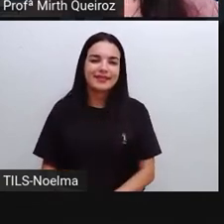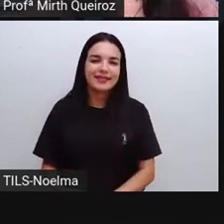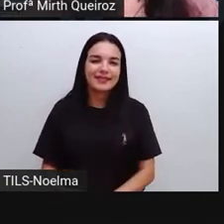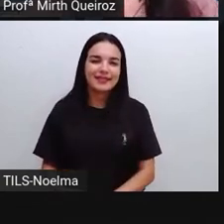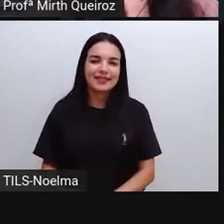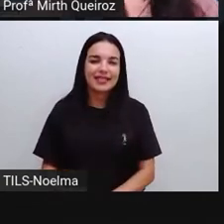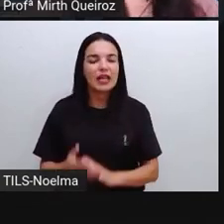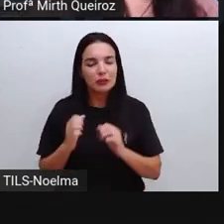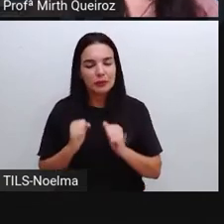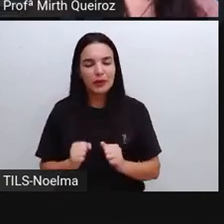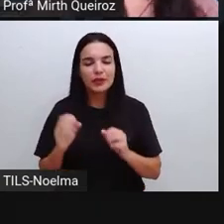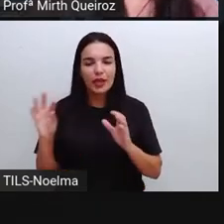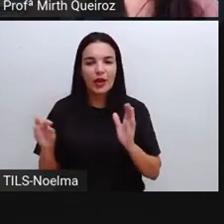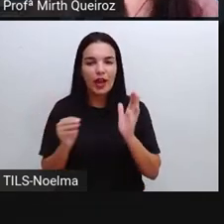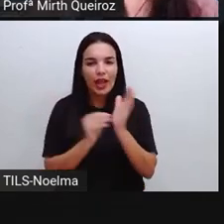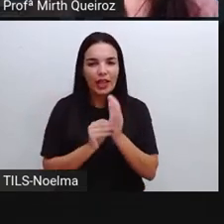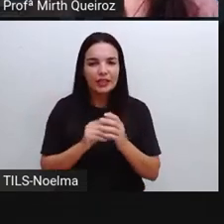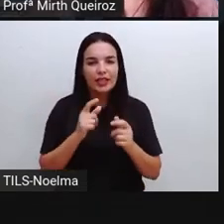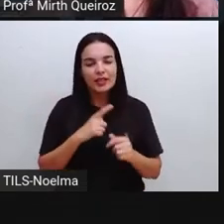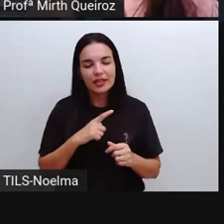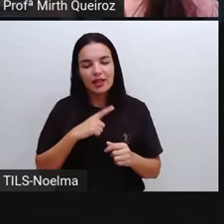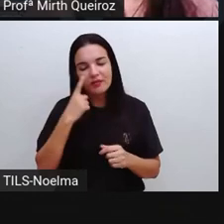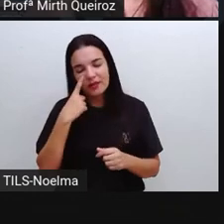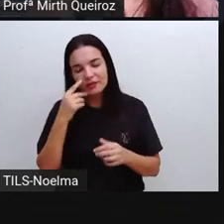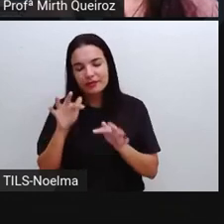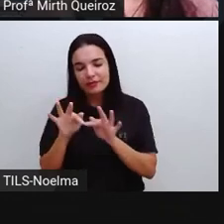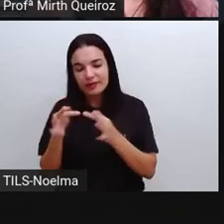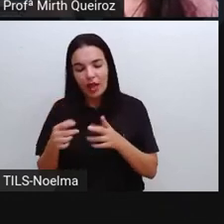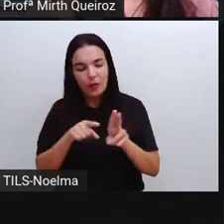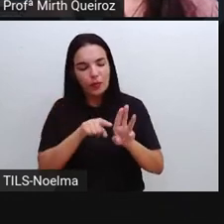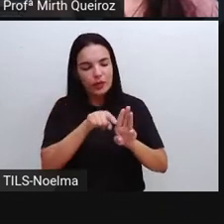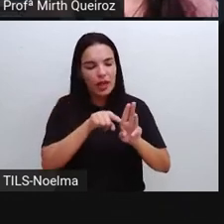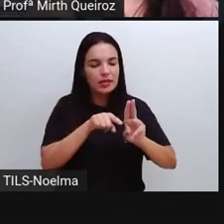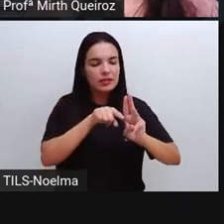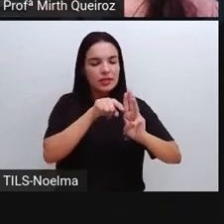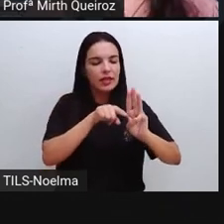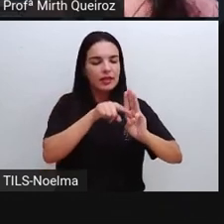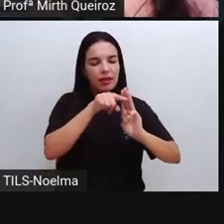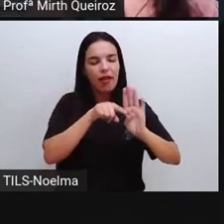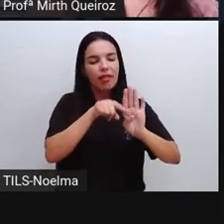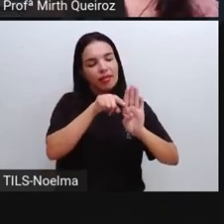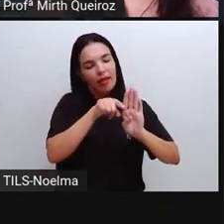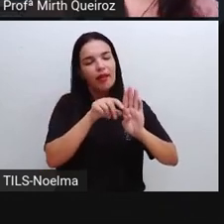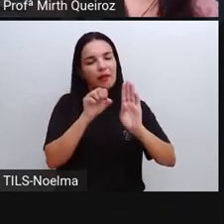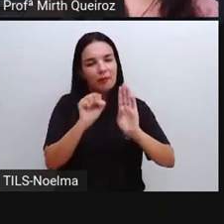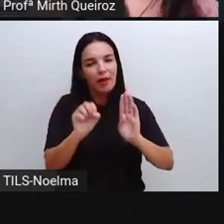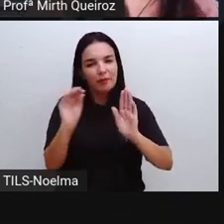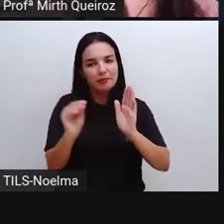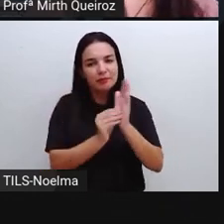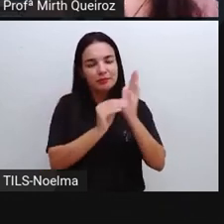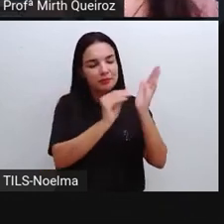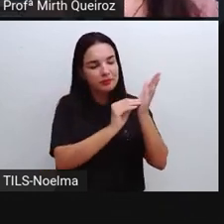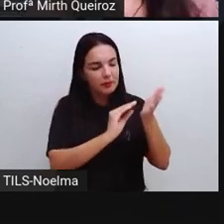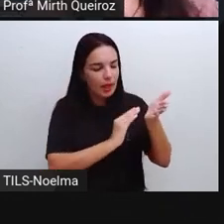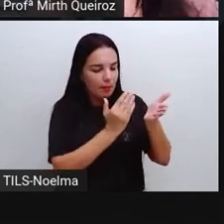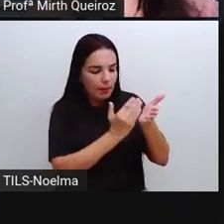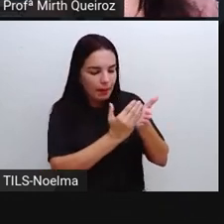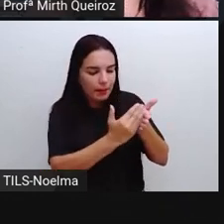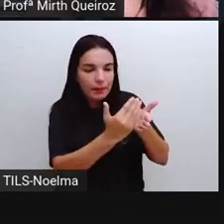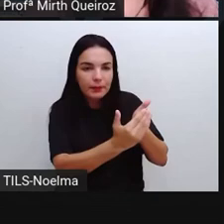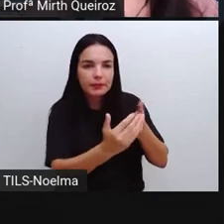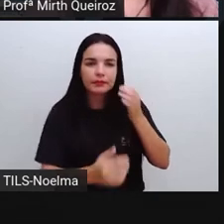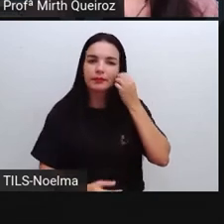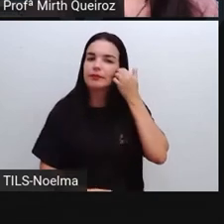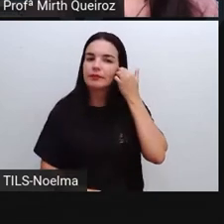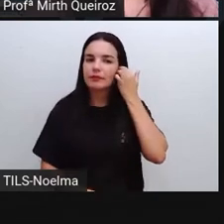e assim e colocando unidade dezena centena unidade de milhar dezena de milhar centena de